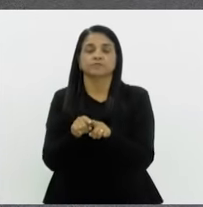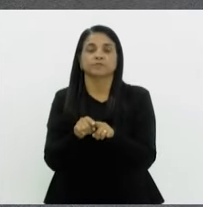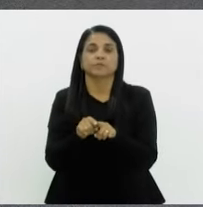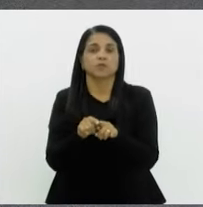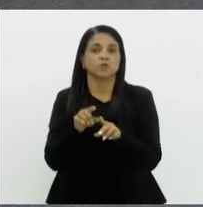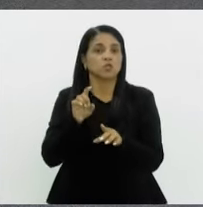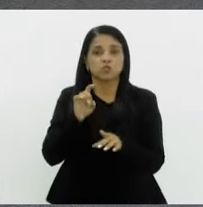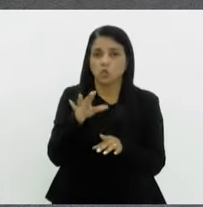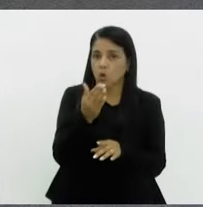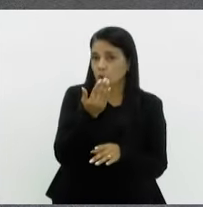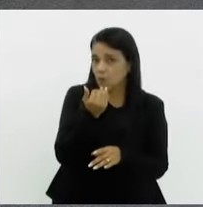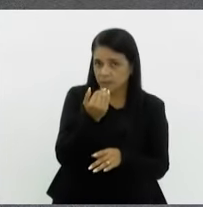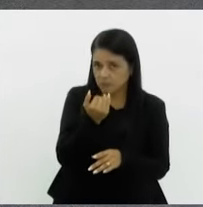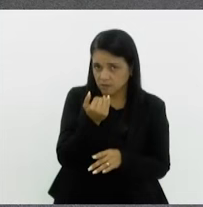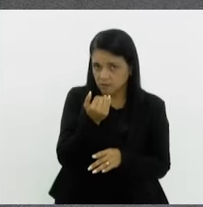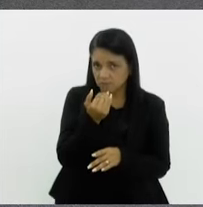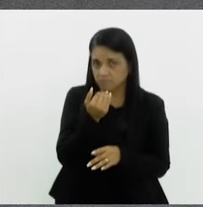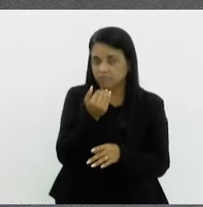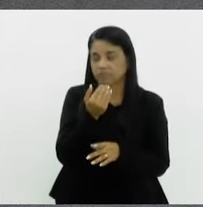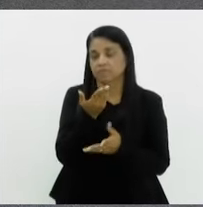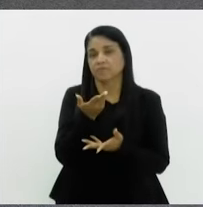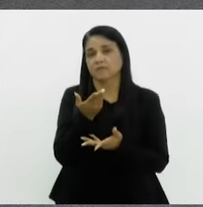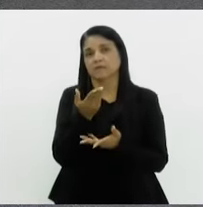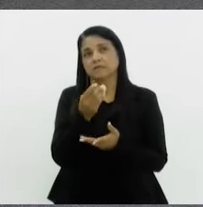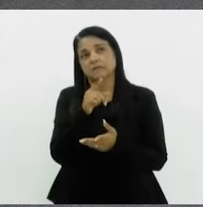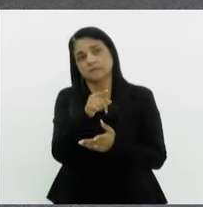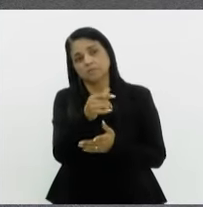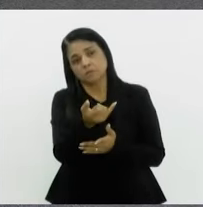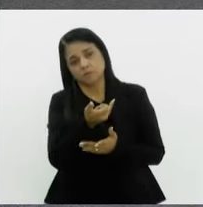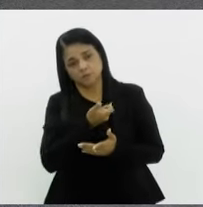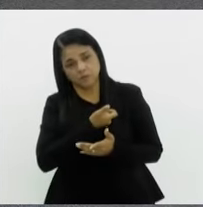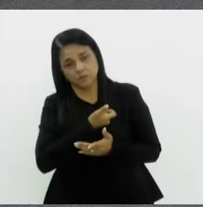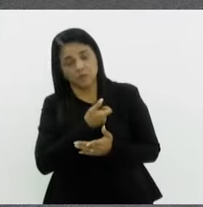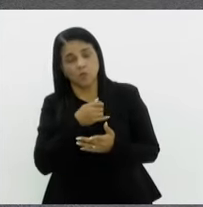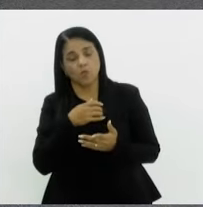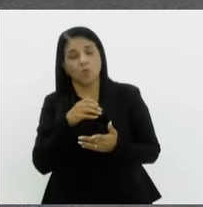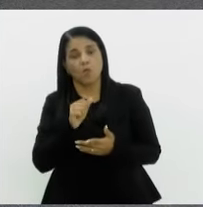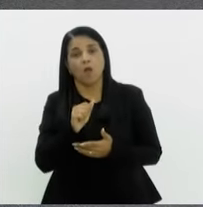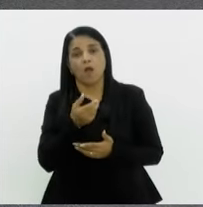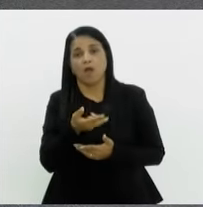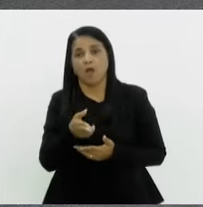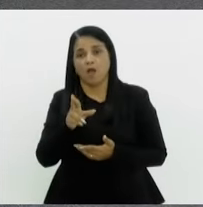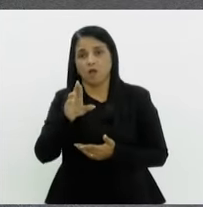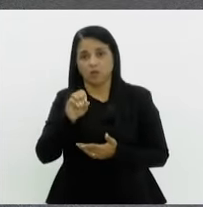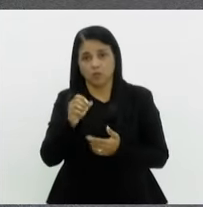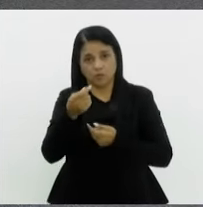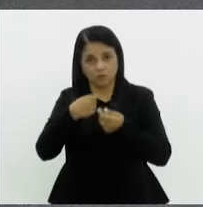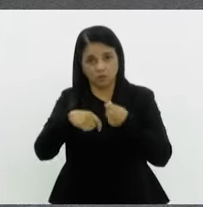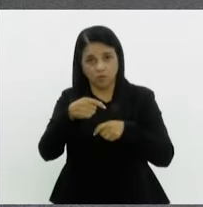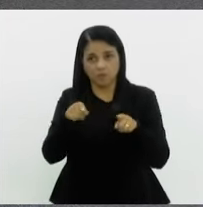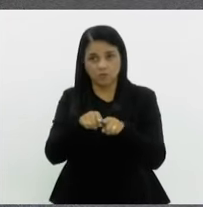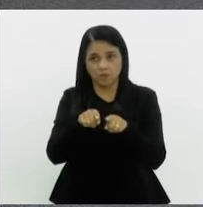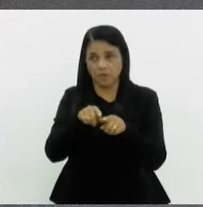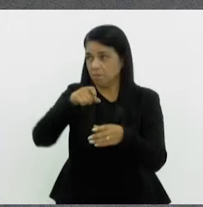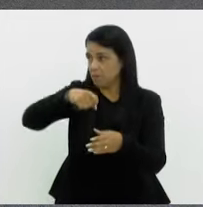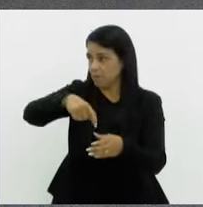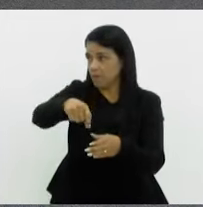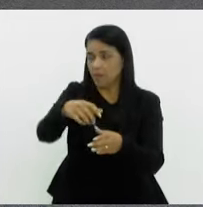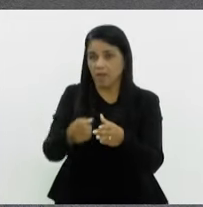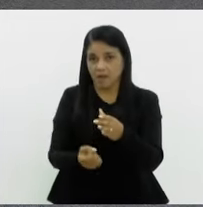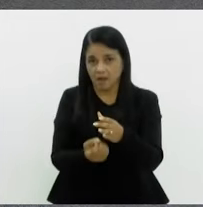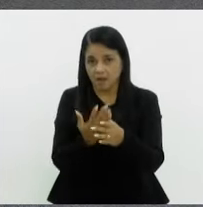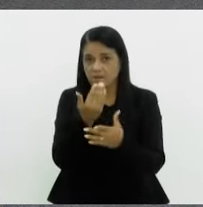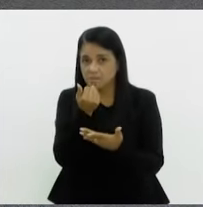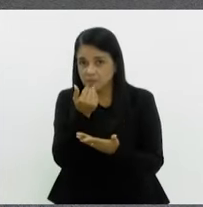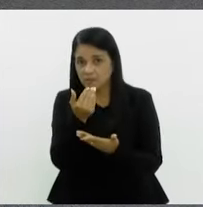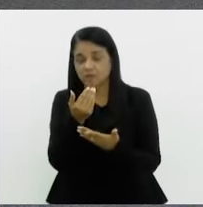de comida, porque aí o senhor poderia me dizer, mas o agronegócio também produz alimentos. Uma